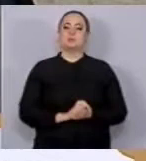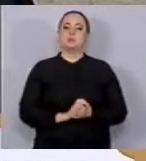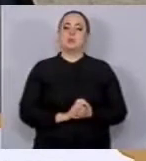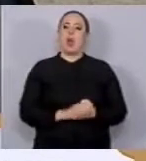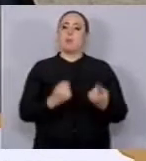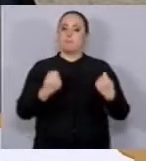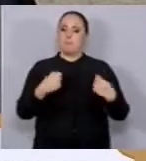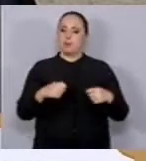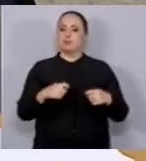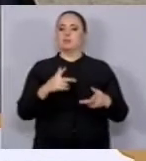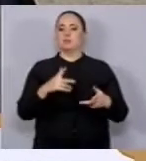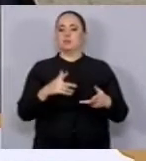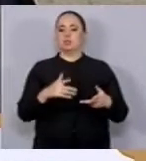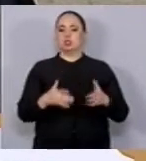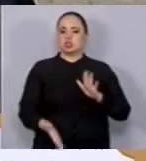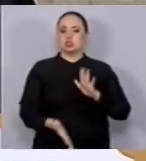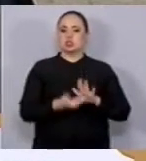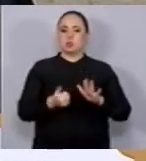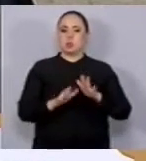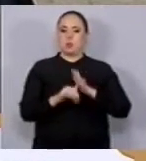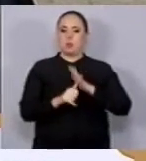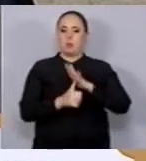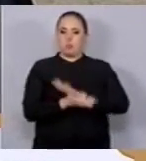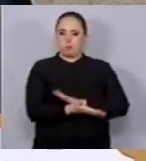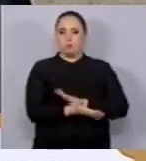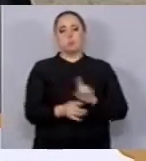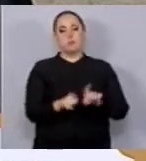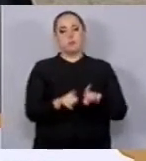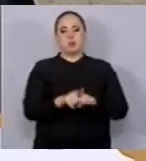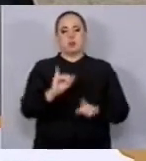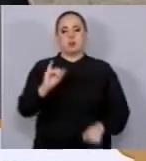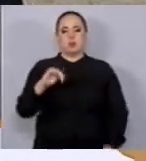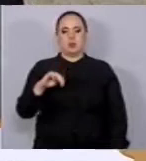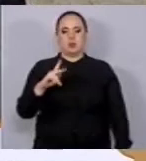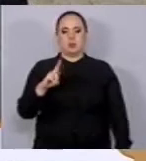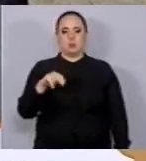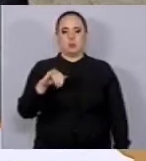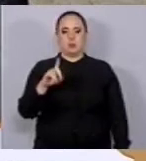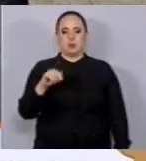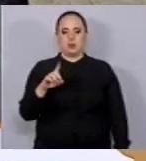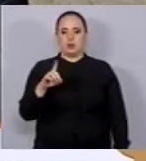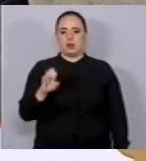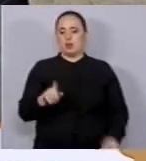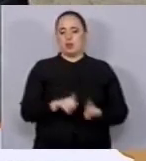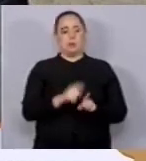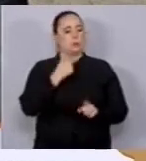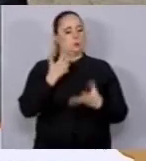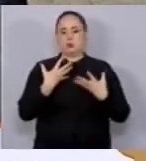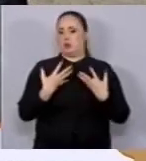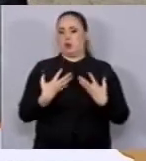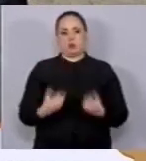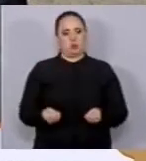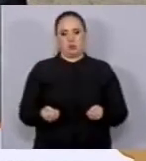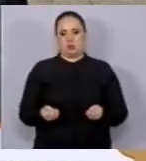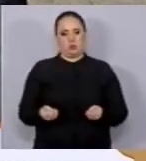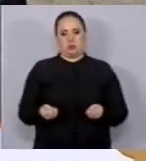impunidade e a corrupção, mas não podemos, por exemplo, admitir a prática de um ilícito em nome da